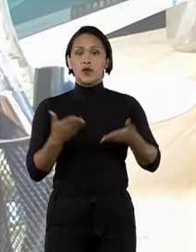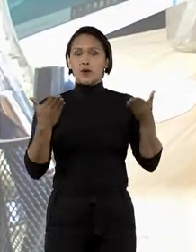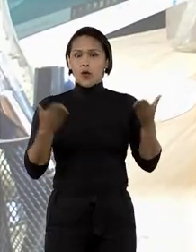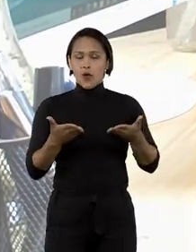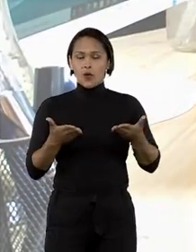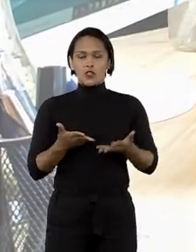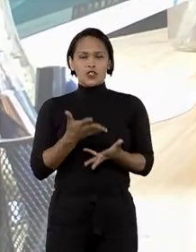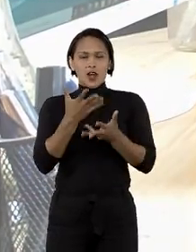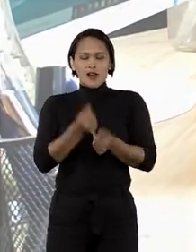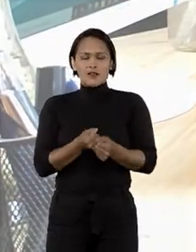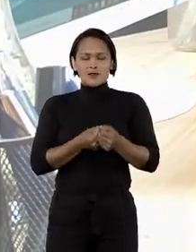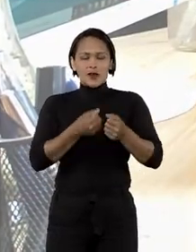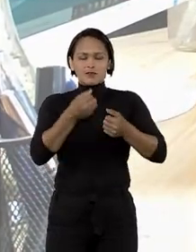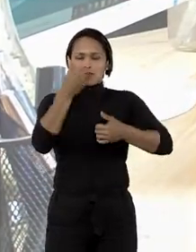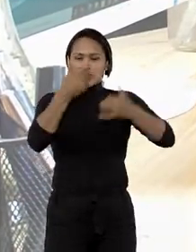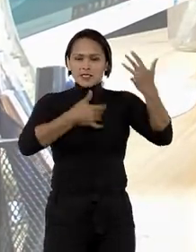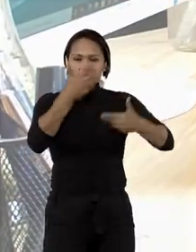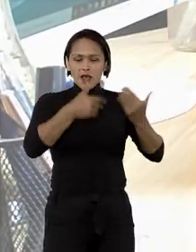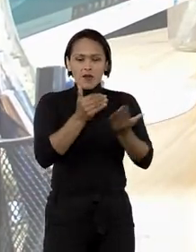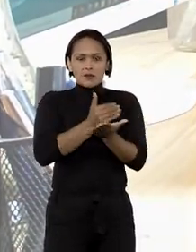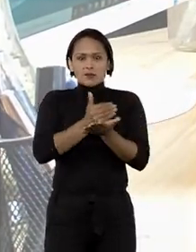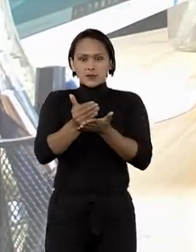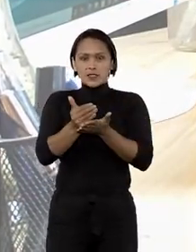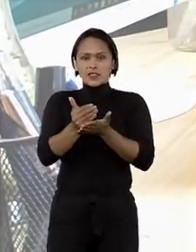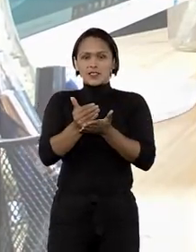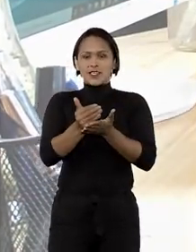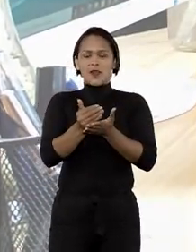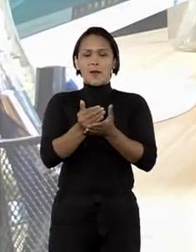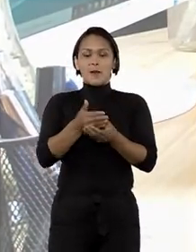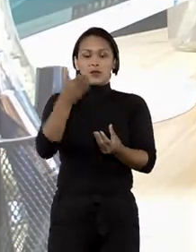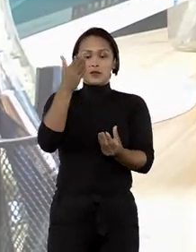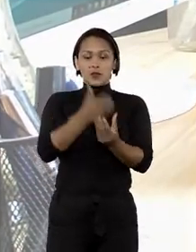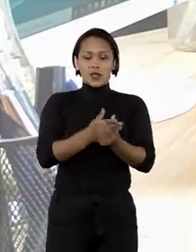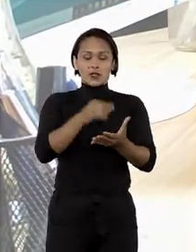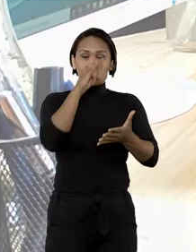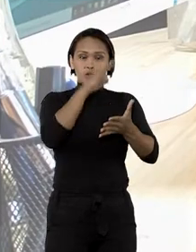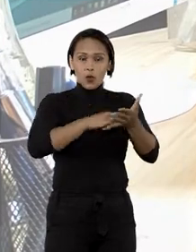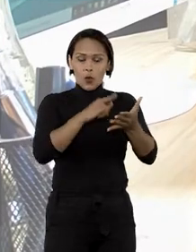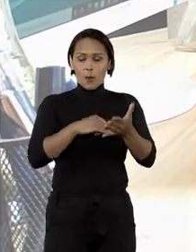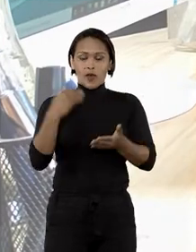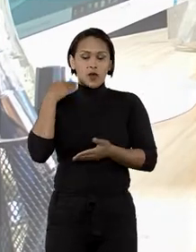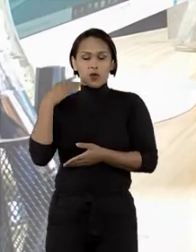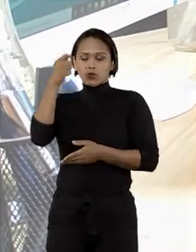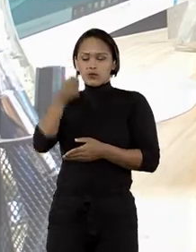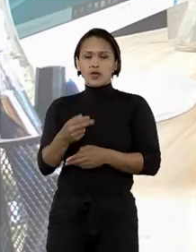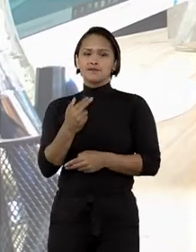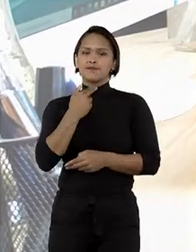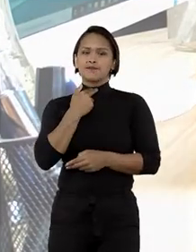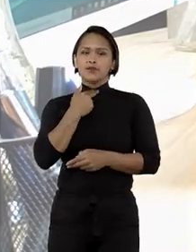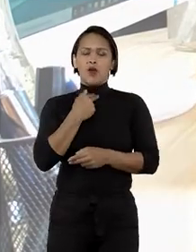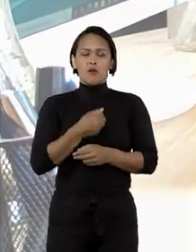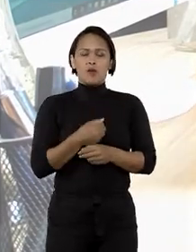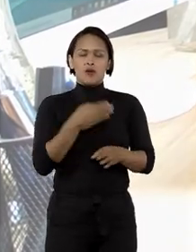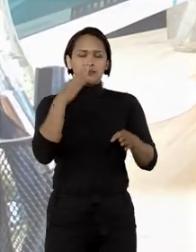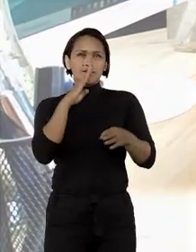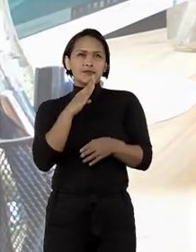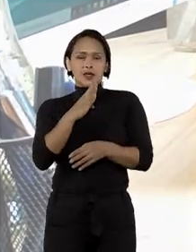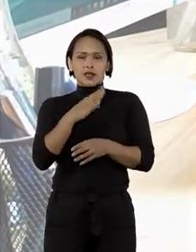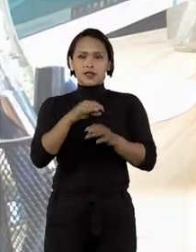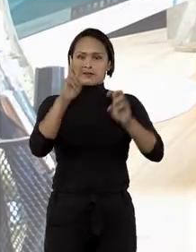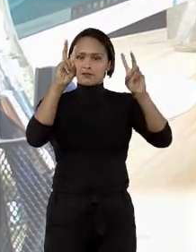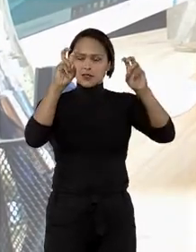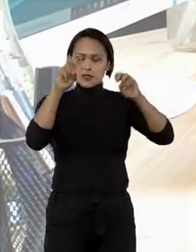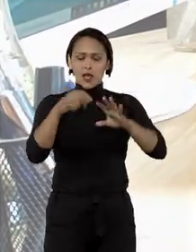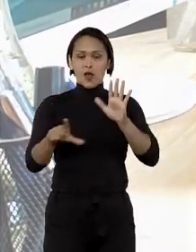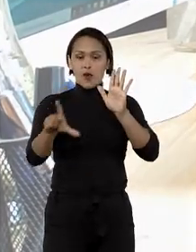Hoje nós vamos falar sobre o princípio dispositivo. Quer dizer, o juiz não pode conhecer de uma matéria quando a lei